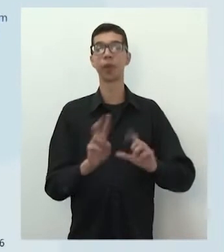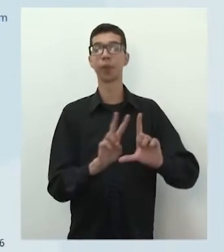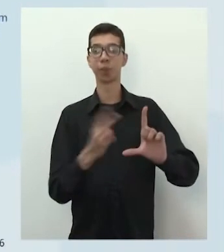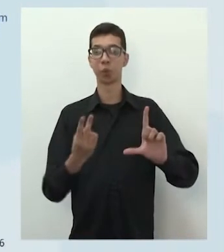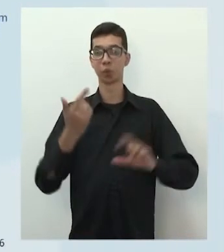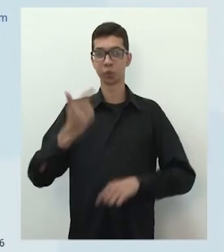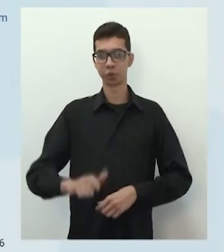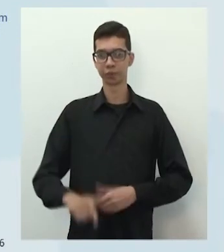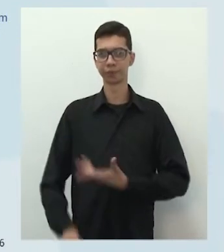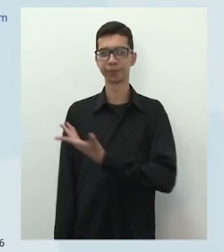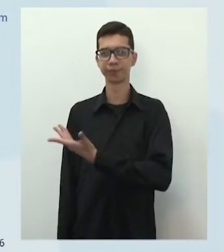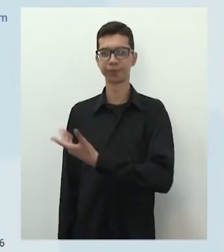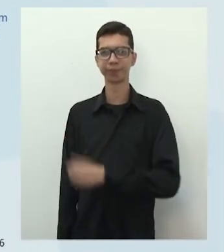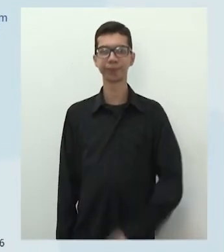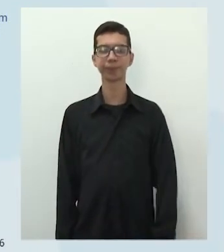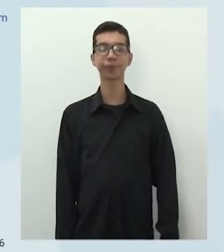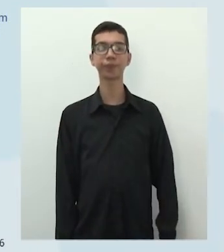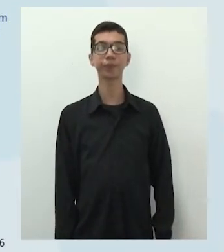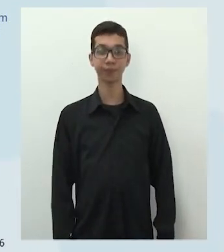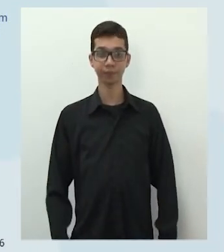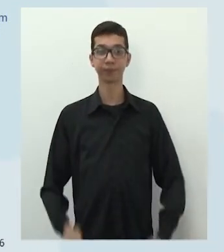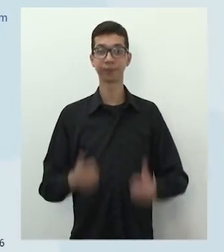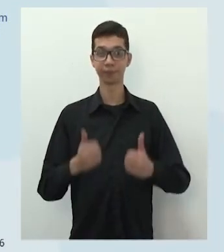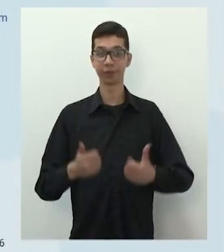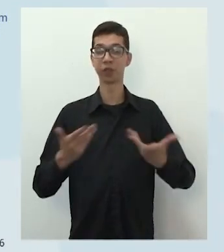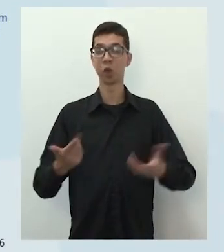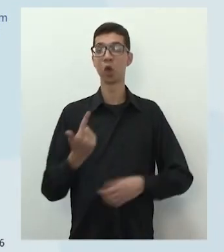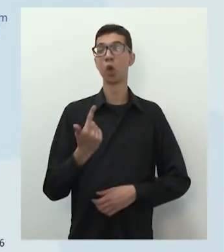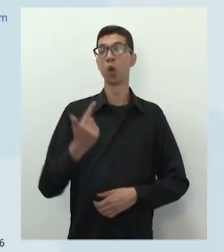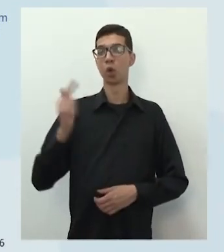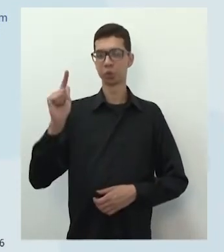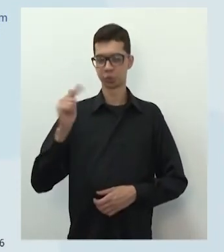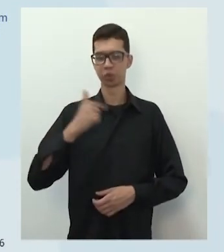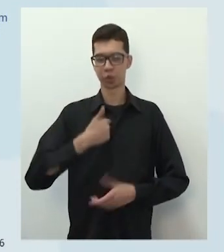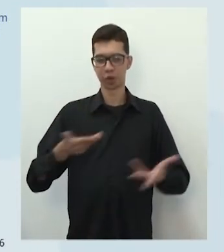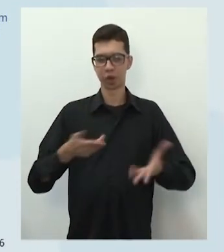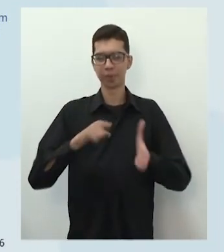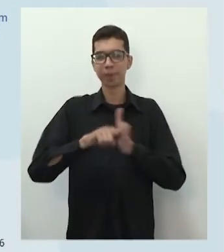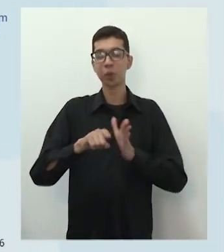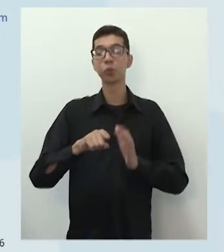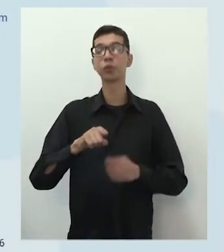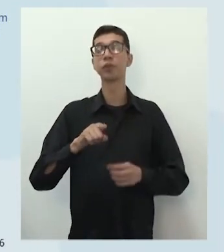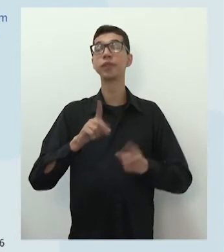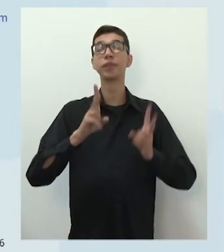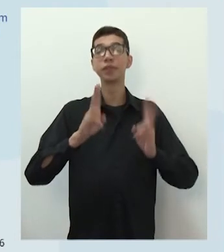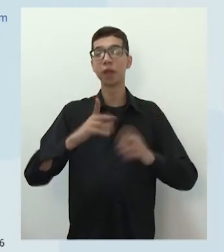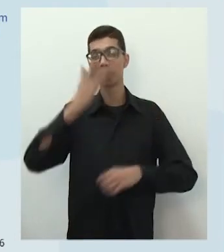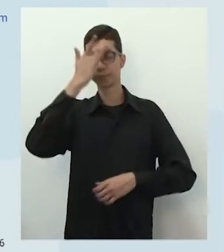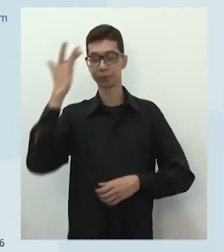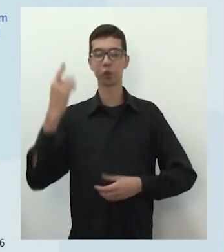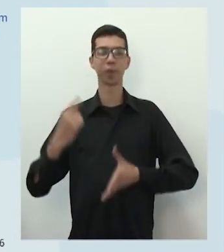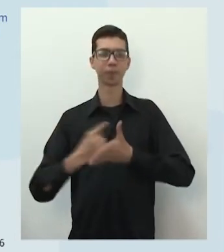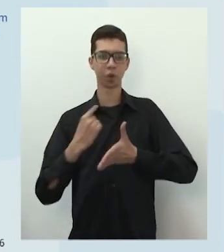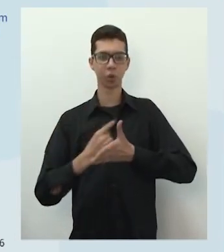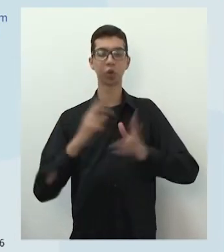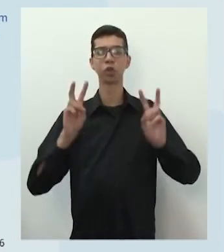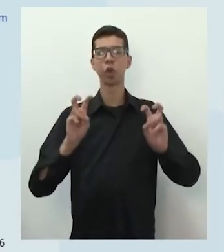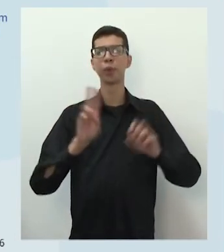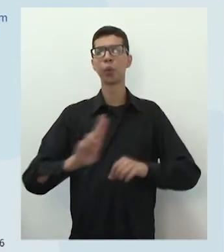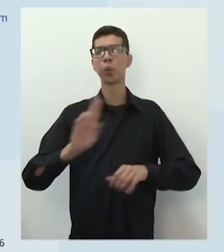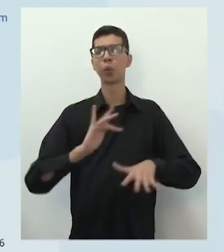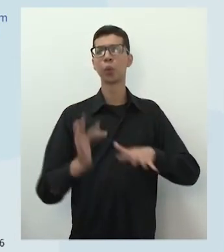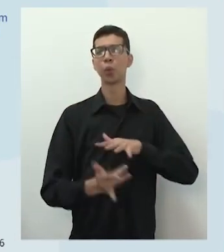para jogo, do que para pesquisa escolar, tá? Não fiquem chateados, mas é uma constatação. Nós temos essa plataforma como